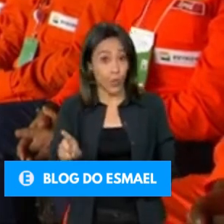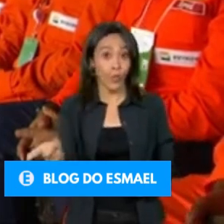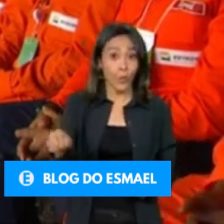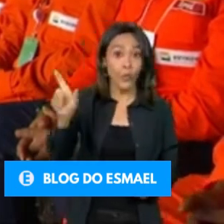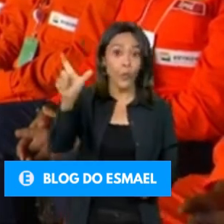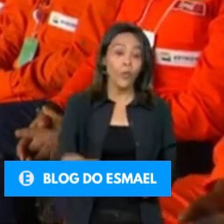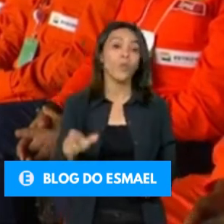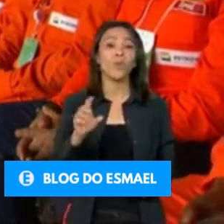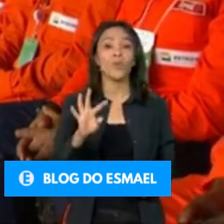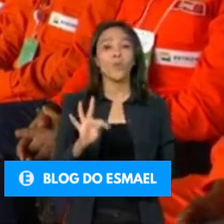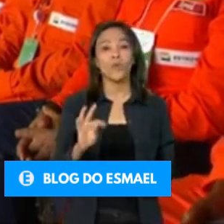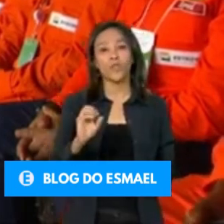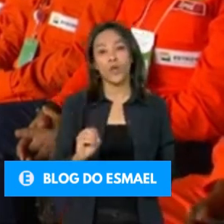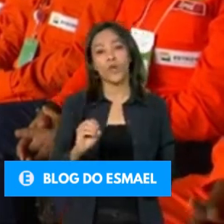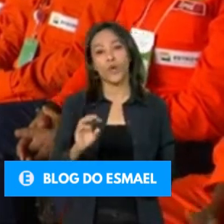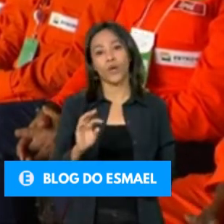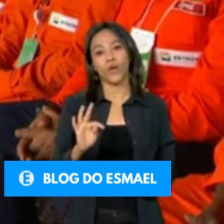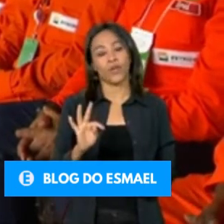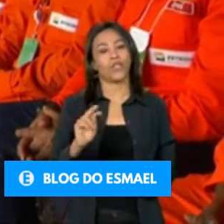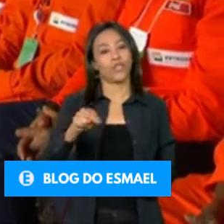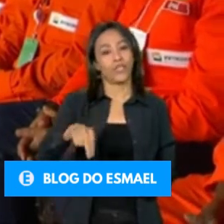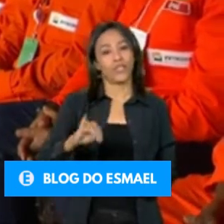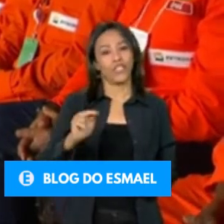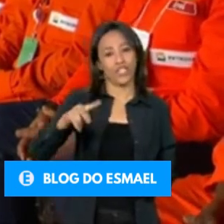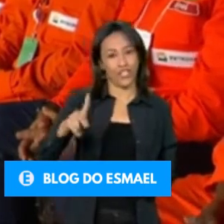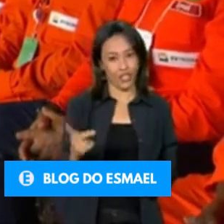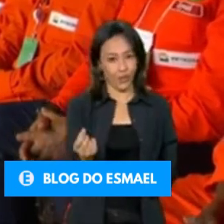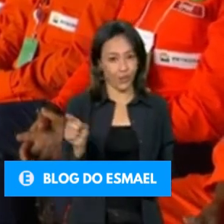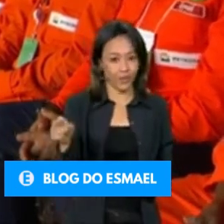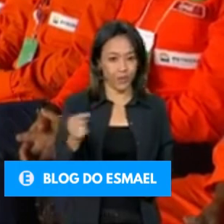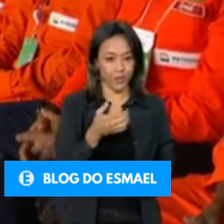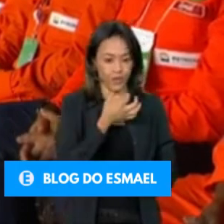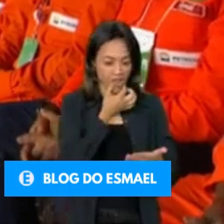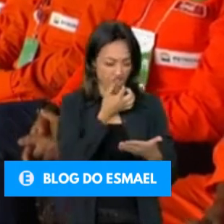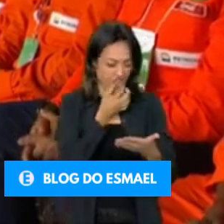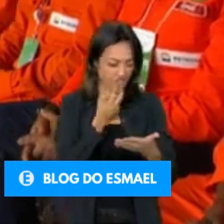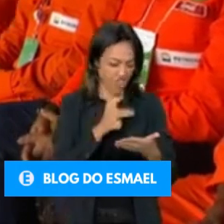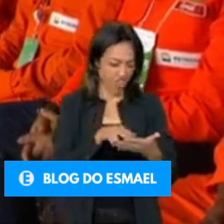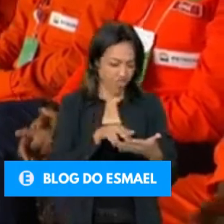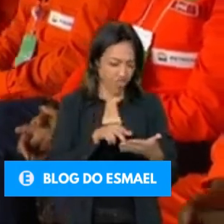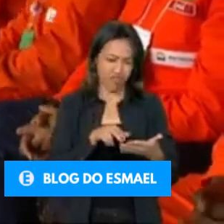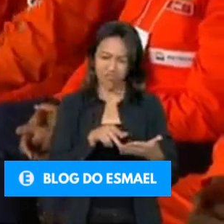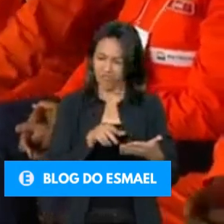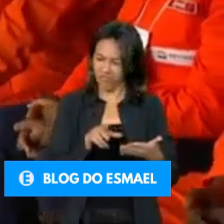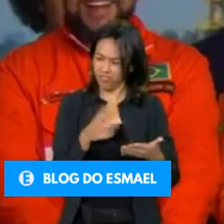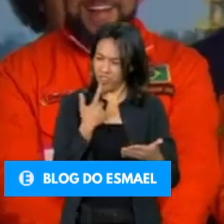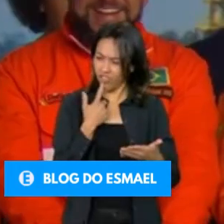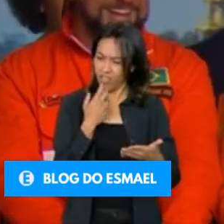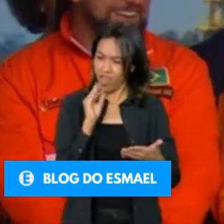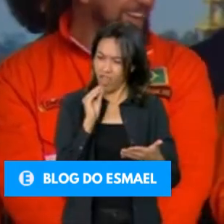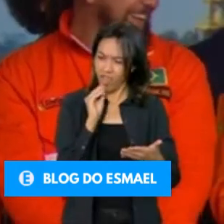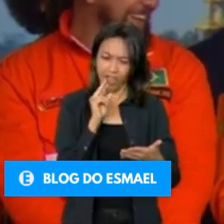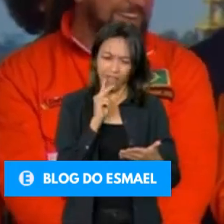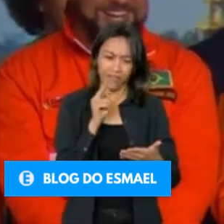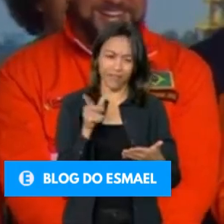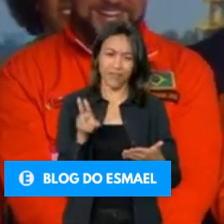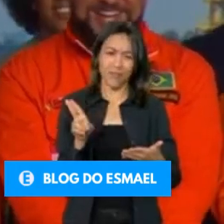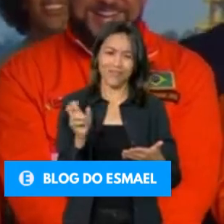Toninho Wandscher. Olha, se fosse Silva, era melhor para eu falar, porra, mas